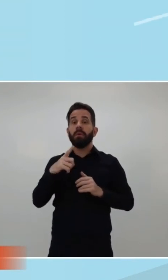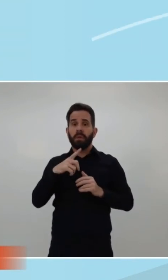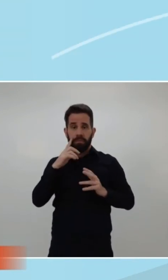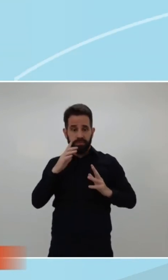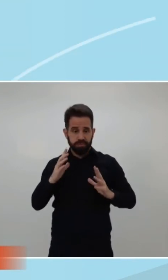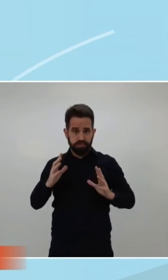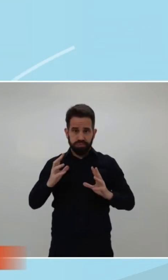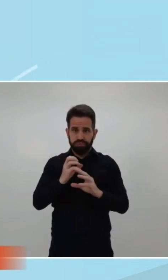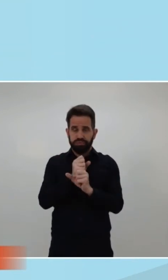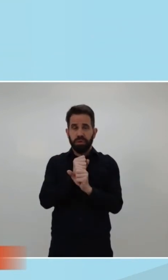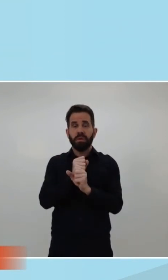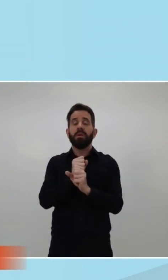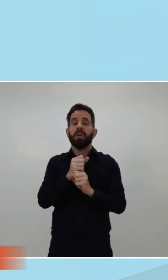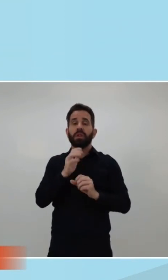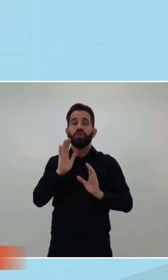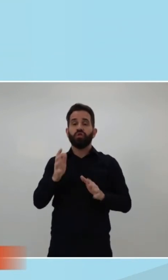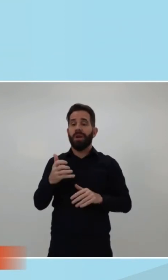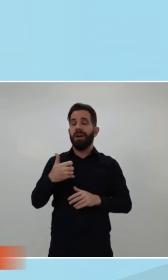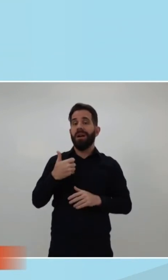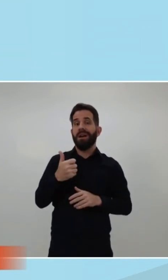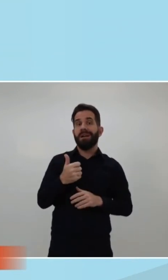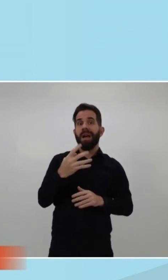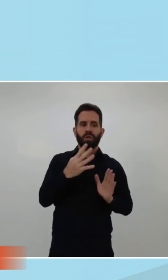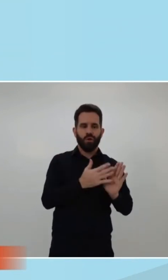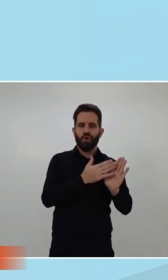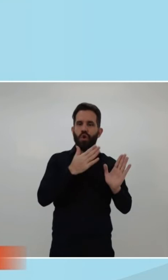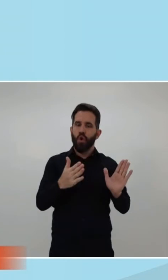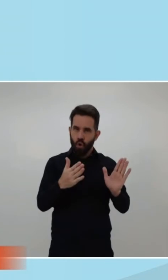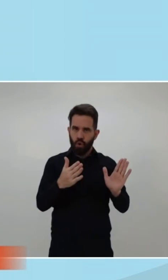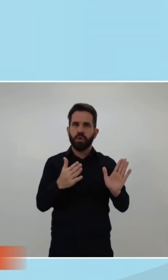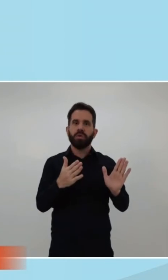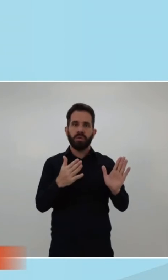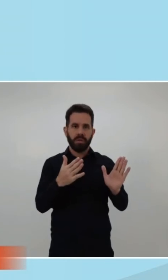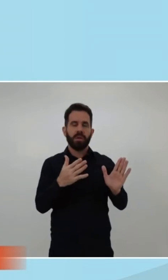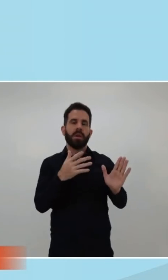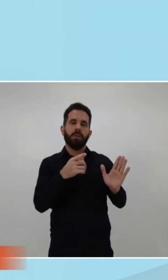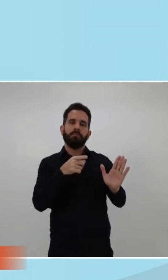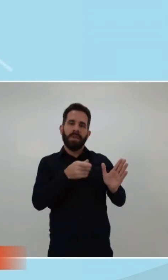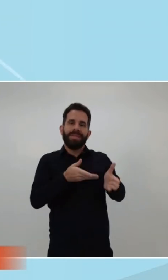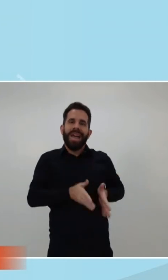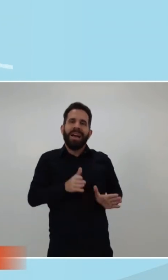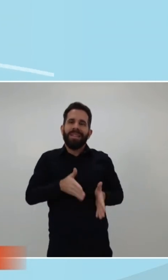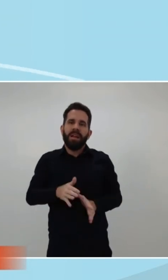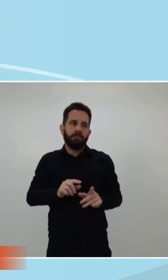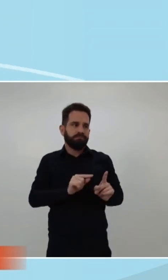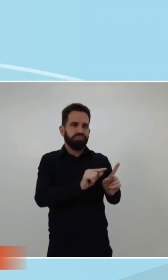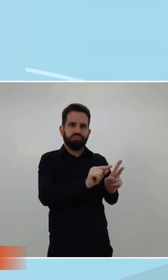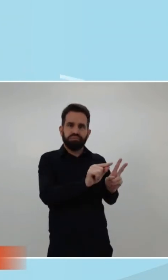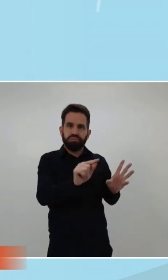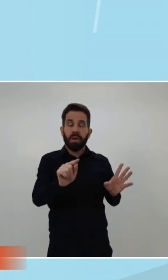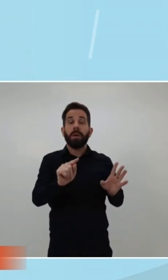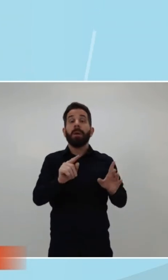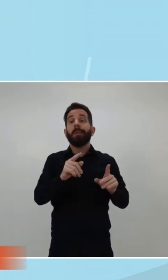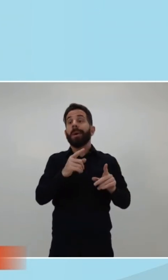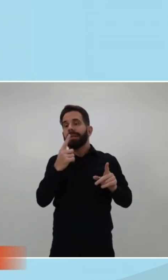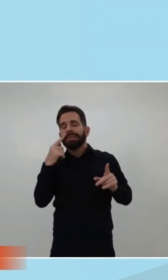saber quantas das jovens mães, das meninas mães, foram vítimas de estupro.